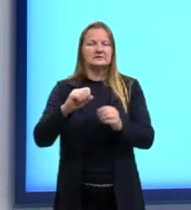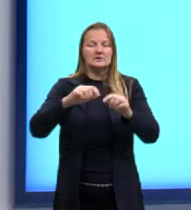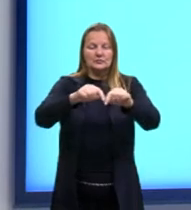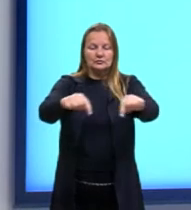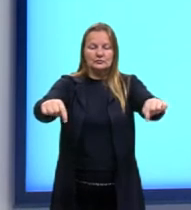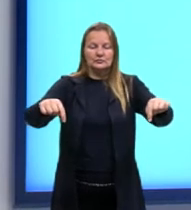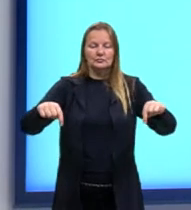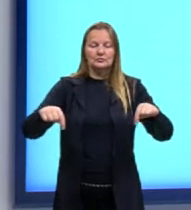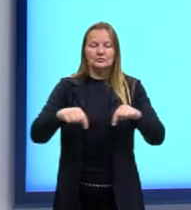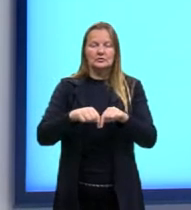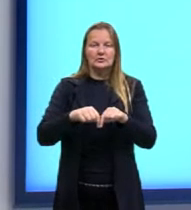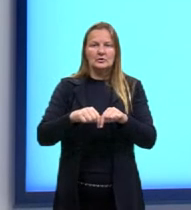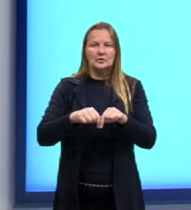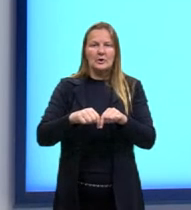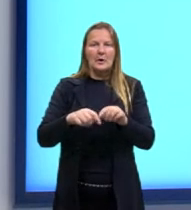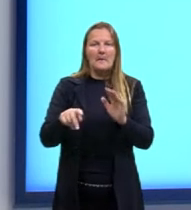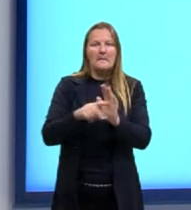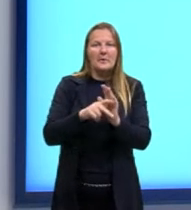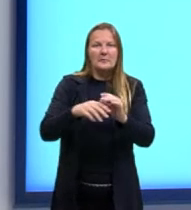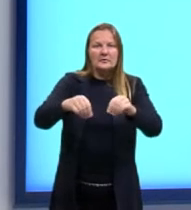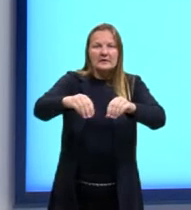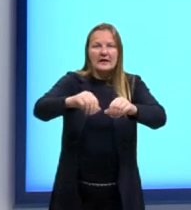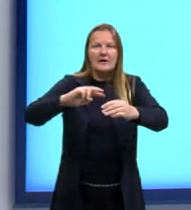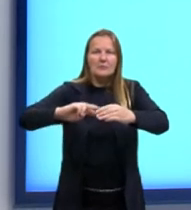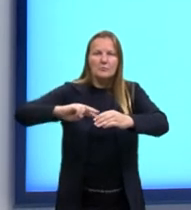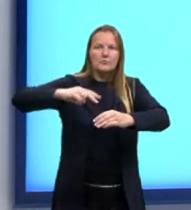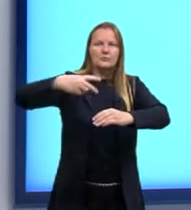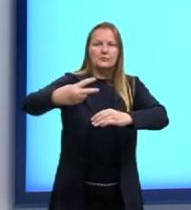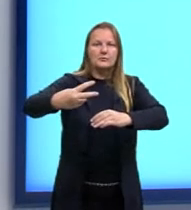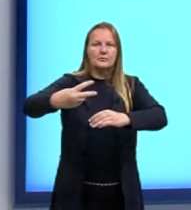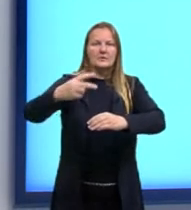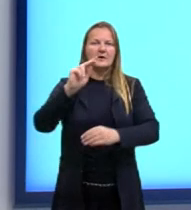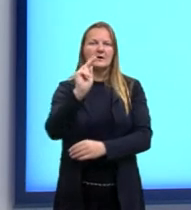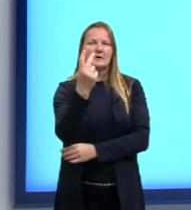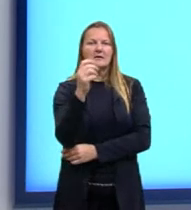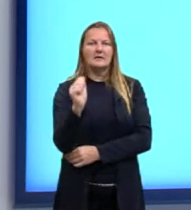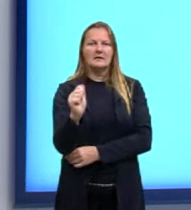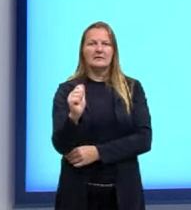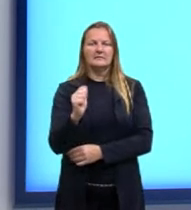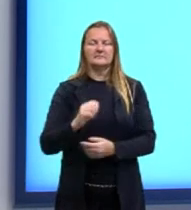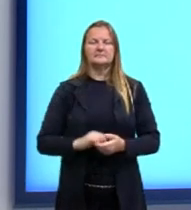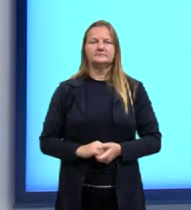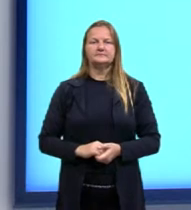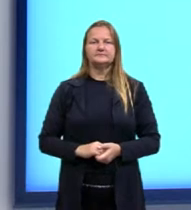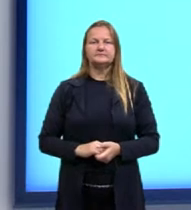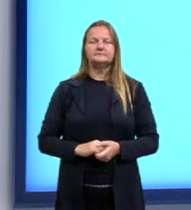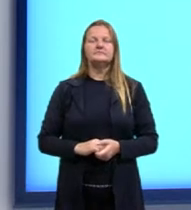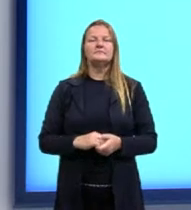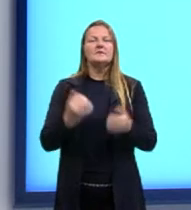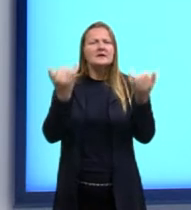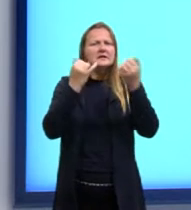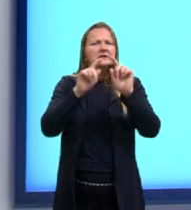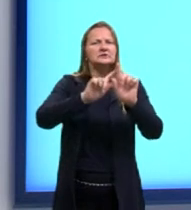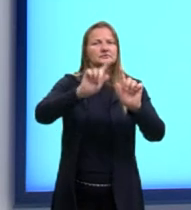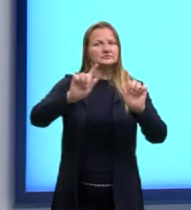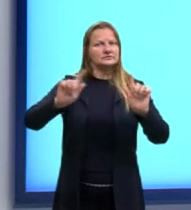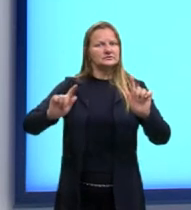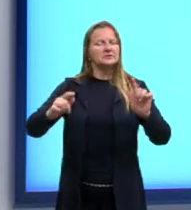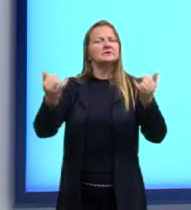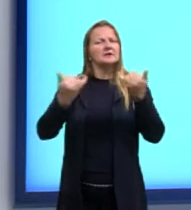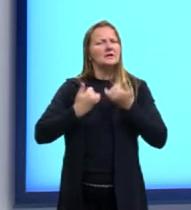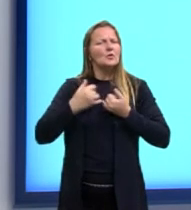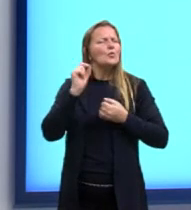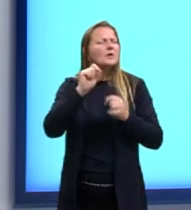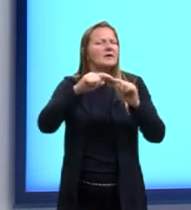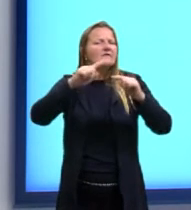hectare quadrado aqui Traz essa relação né da estatística falando na variância então é importante a gente saber né